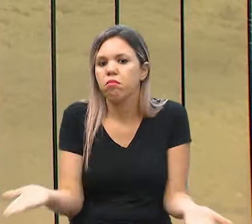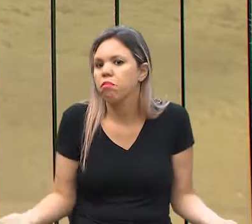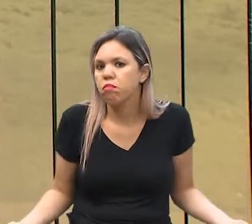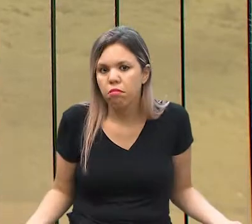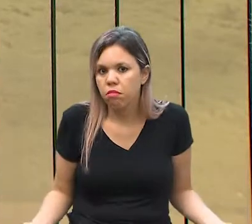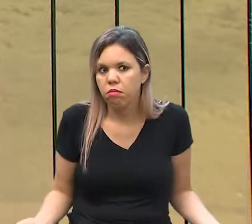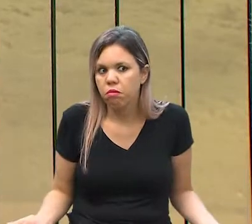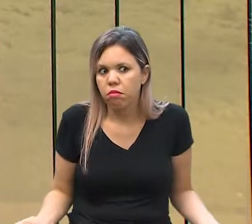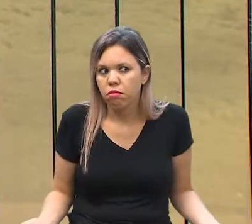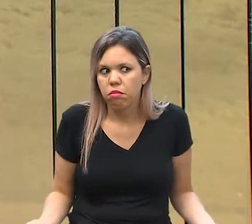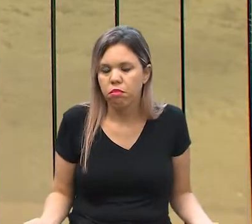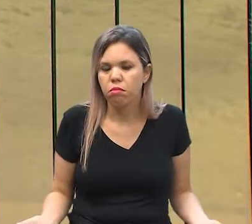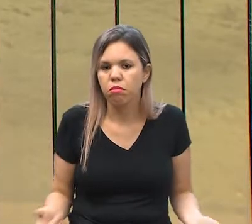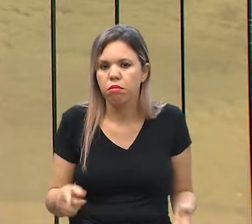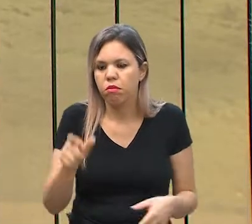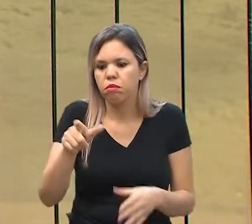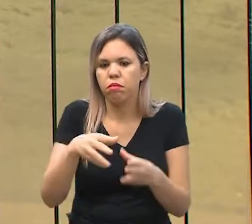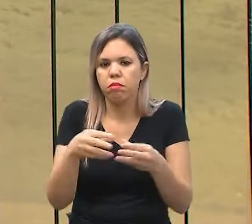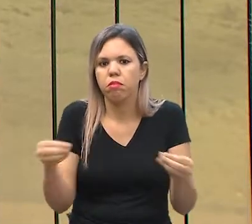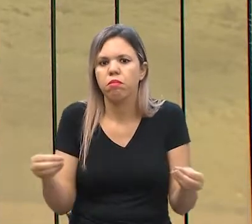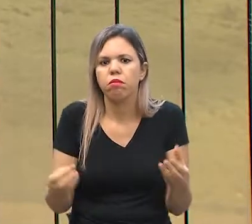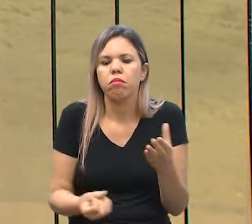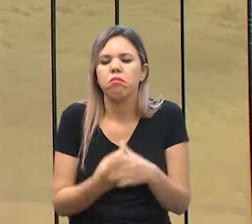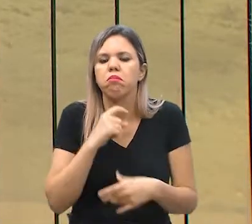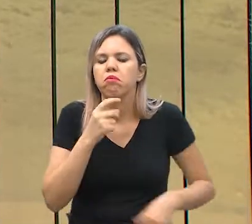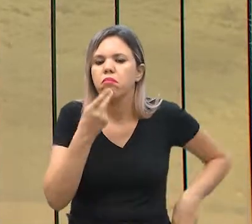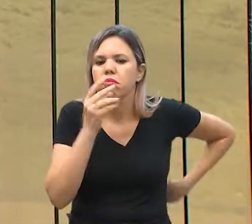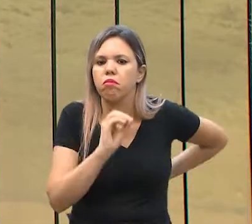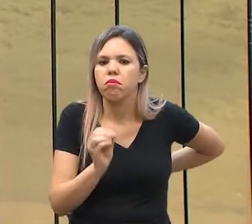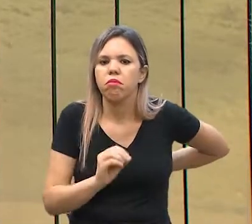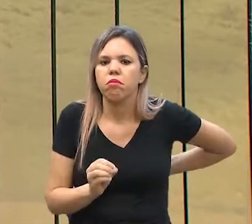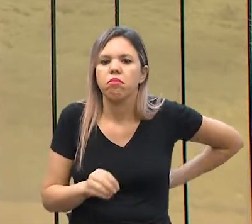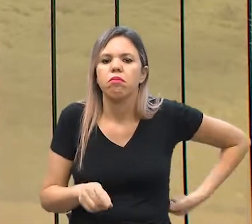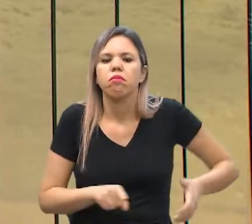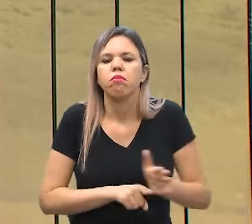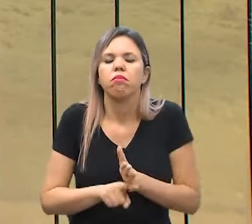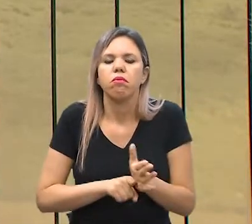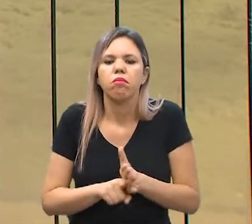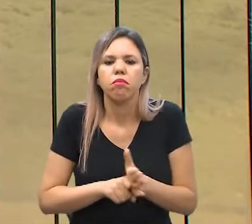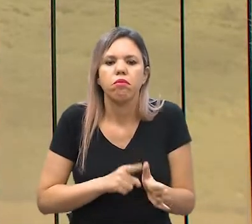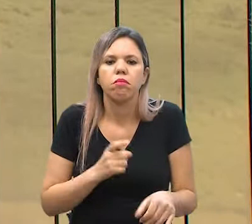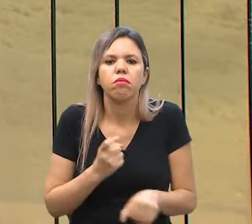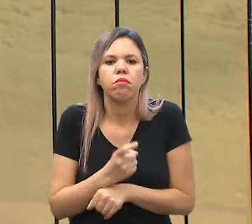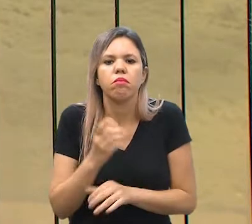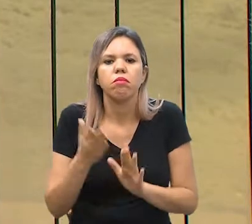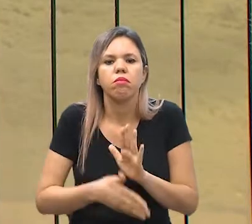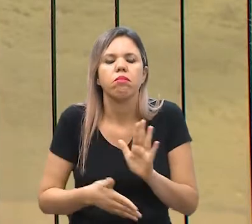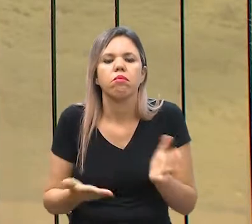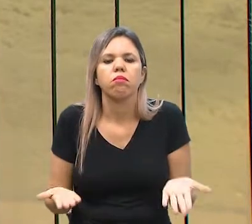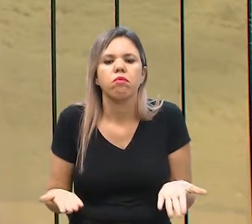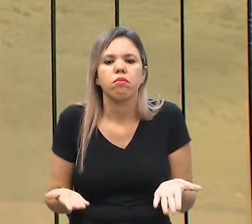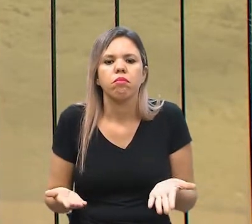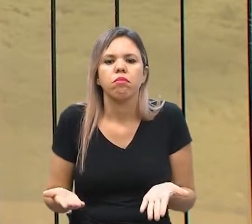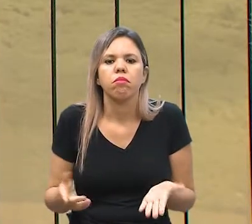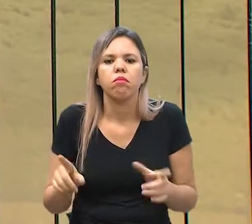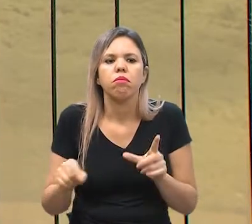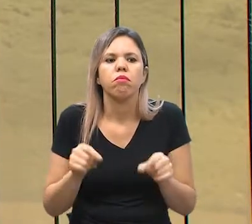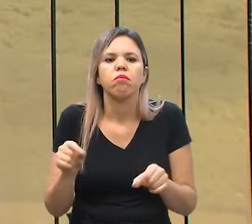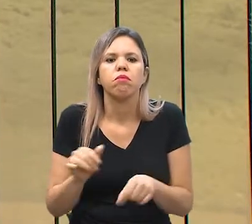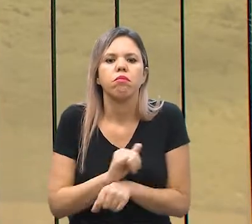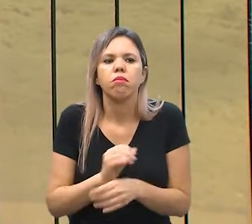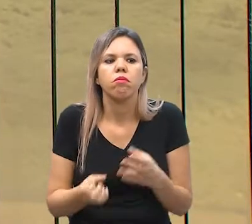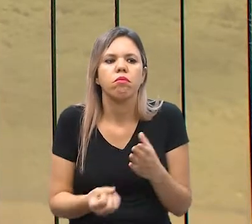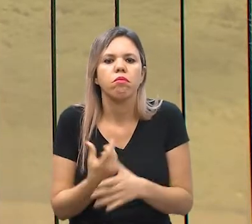e some, né, assim, some do noticiário, ninguém fala mais nada, as investigações levam por caminhos que mostram, inclusive, que